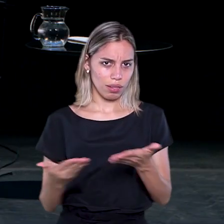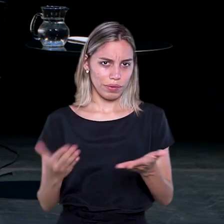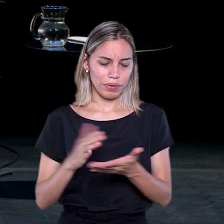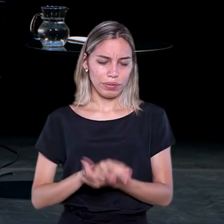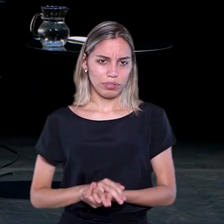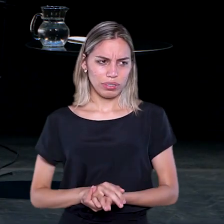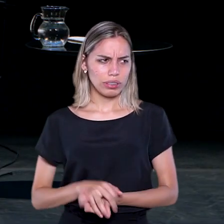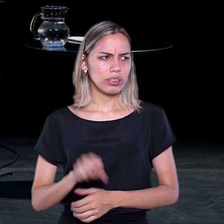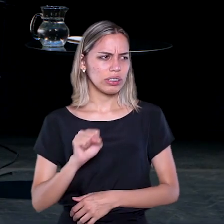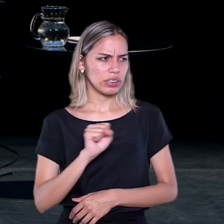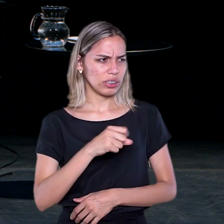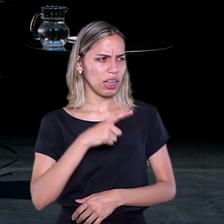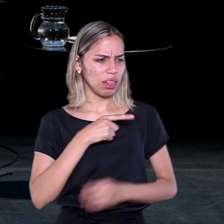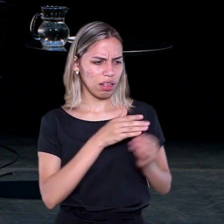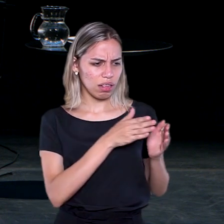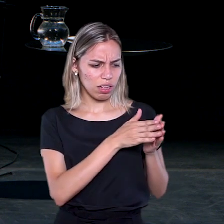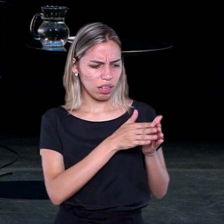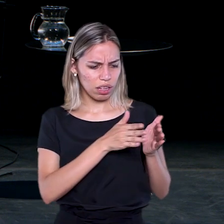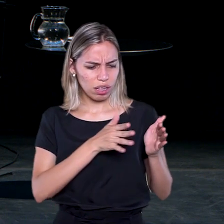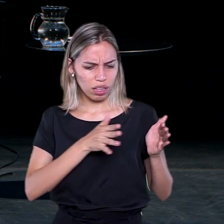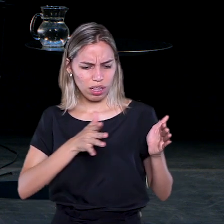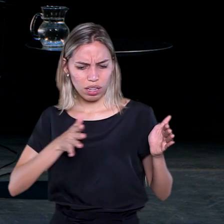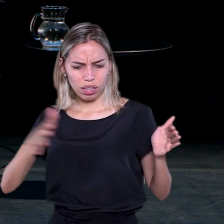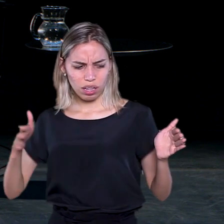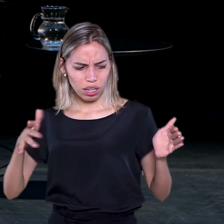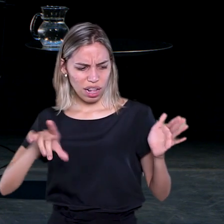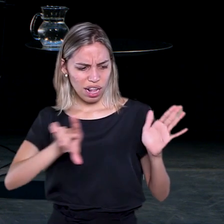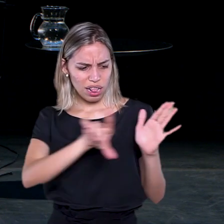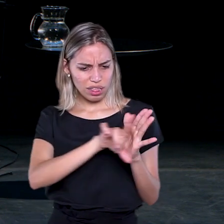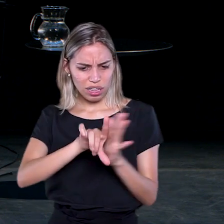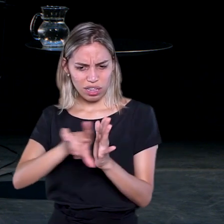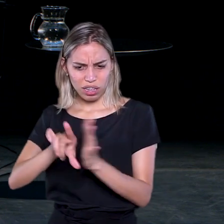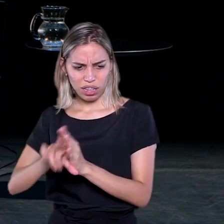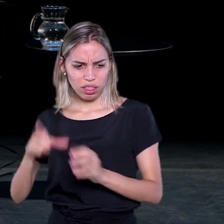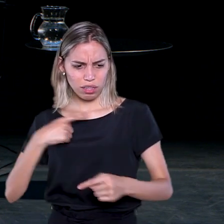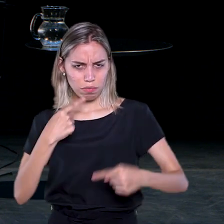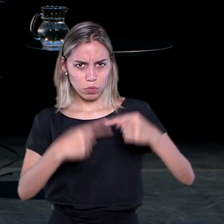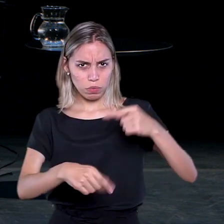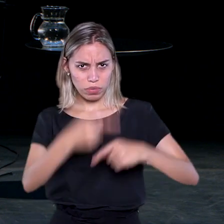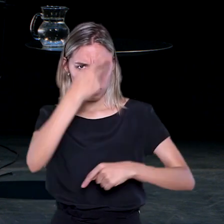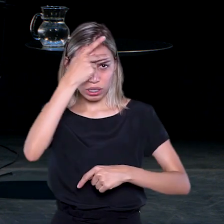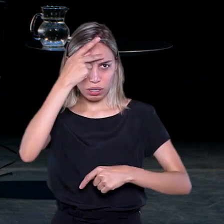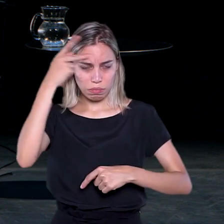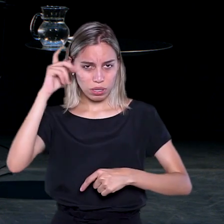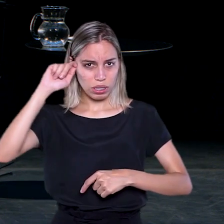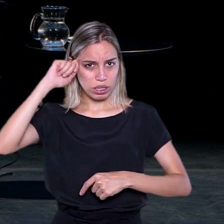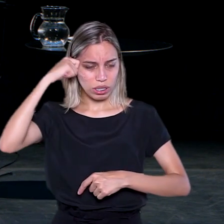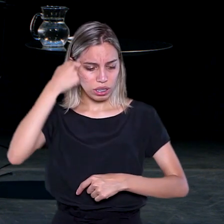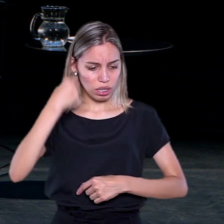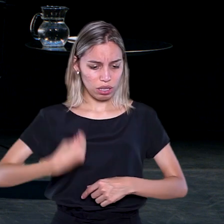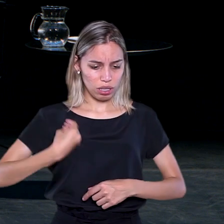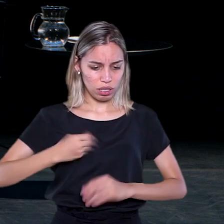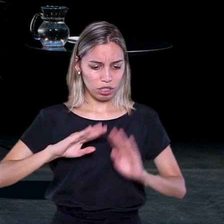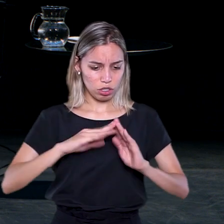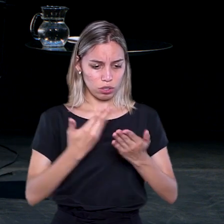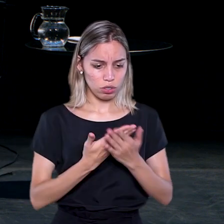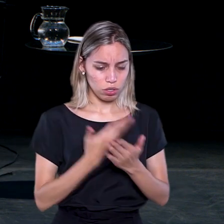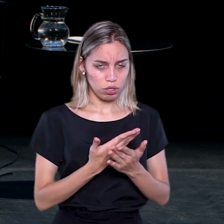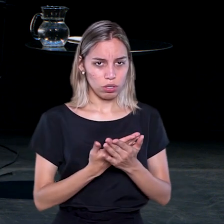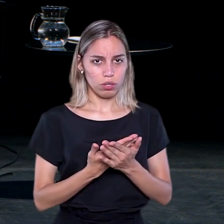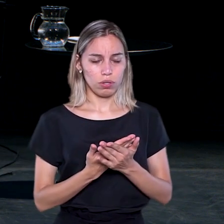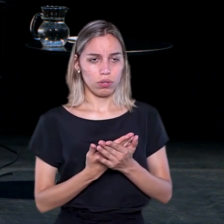tempo, Afonso, com todas essas leis que eu identifiquei, com restrições e proibições legais de pessoas negras frequentarem as escolas. A gente